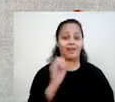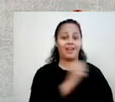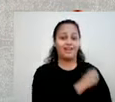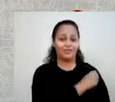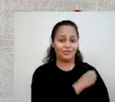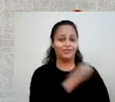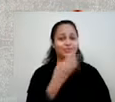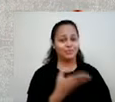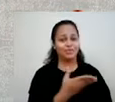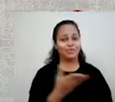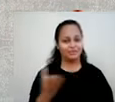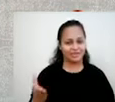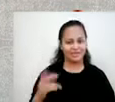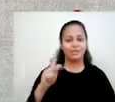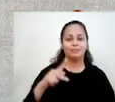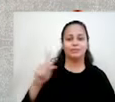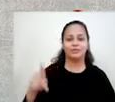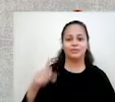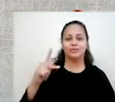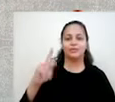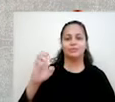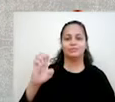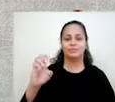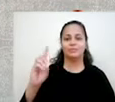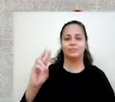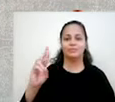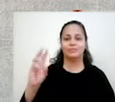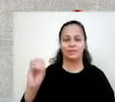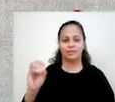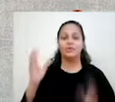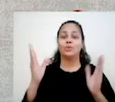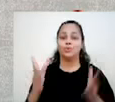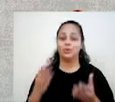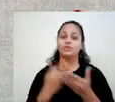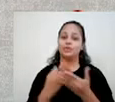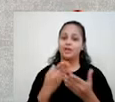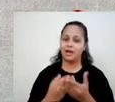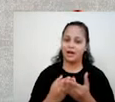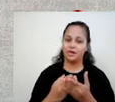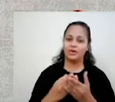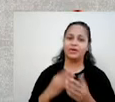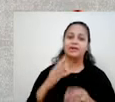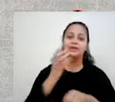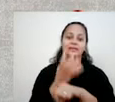Olá pessoal, tudo bem com vocês? Eu sou o professor Pedro e hoje teremos mais uma aula de história.